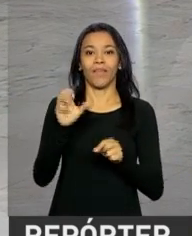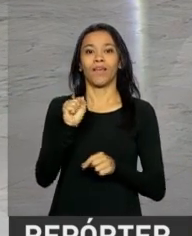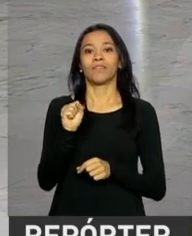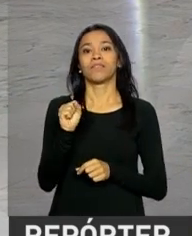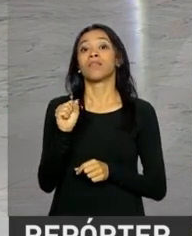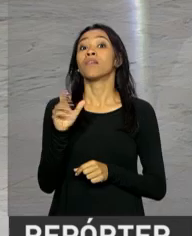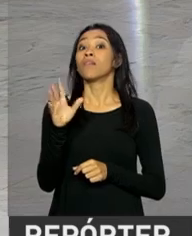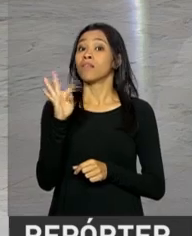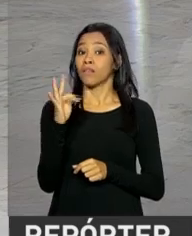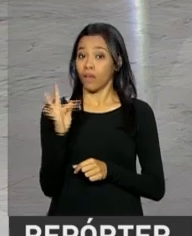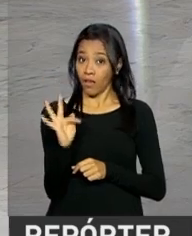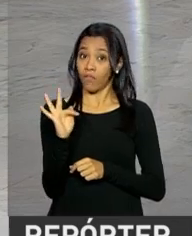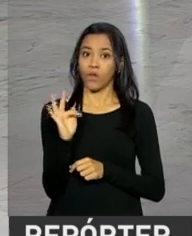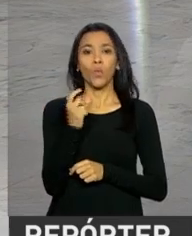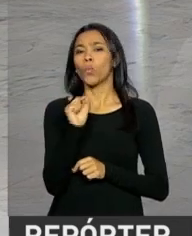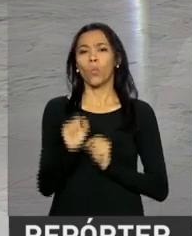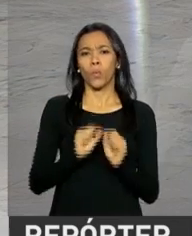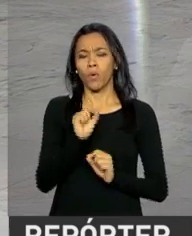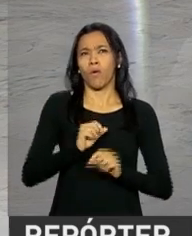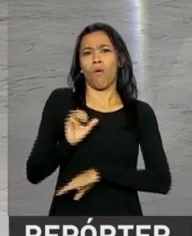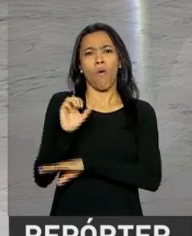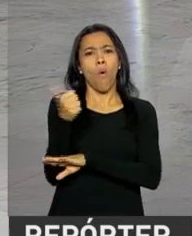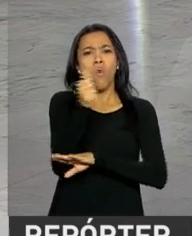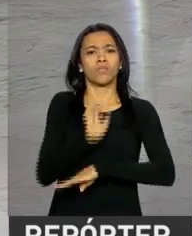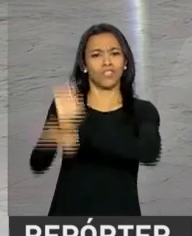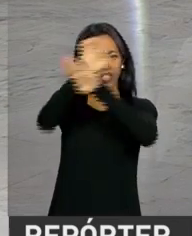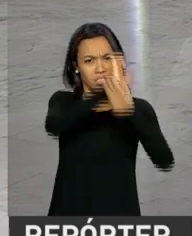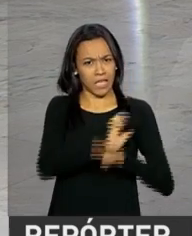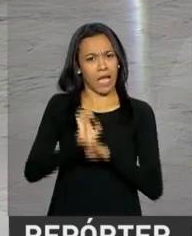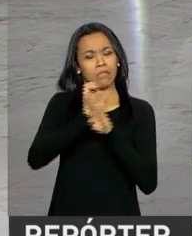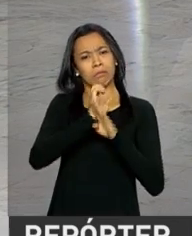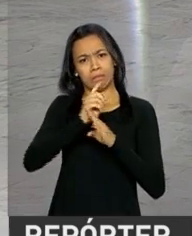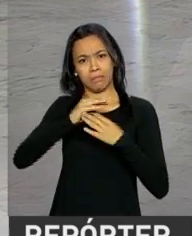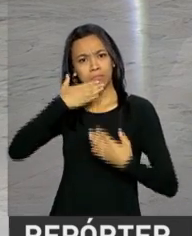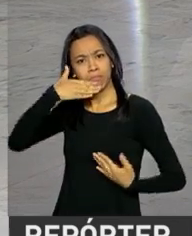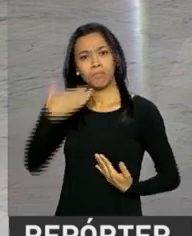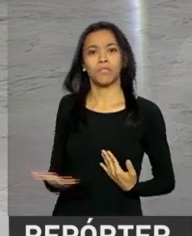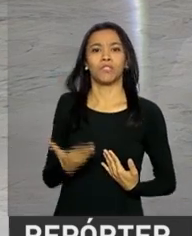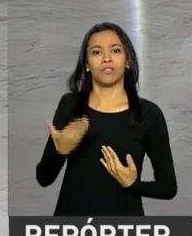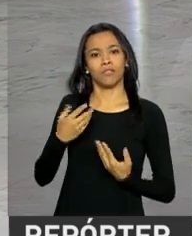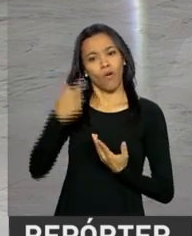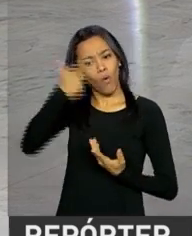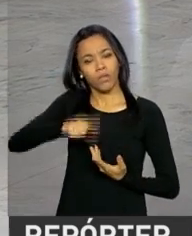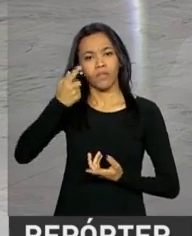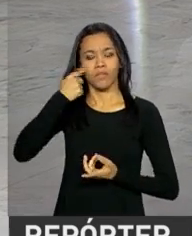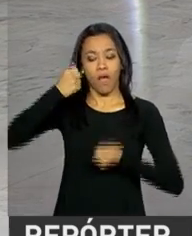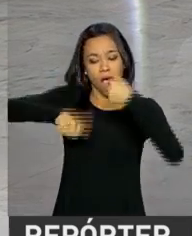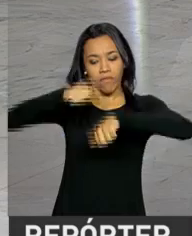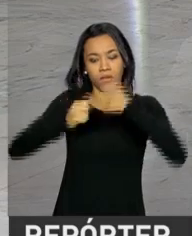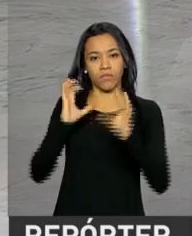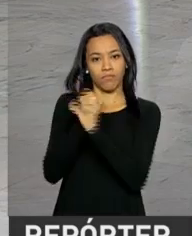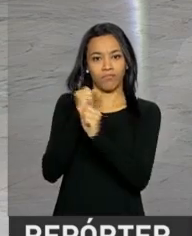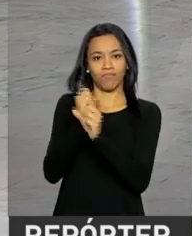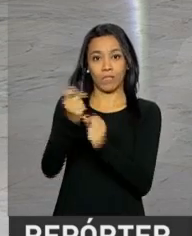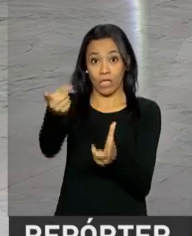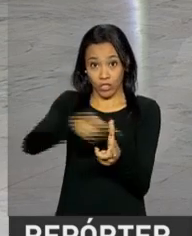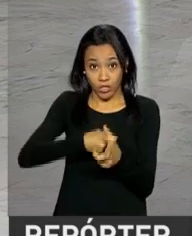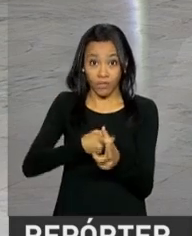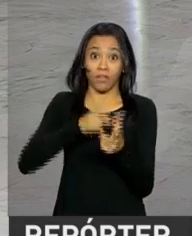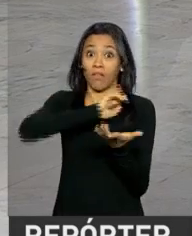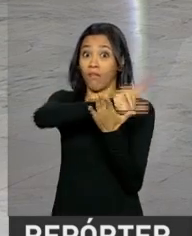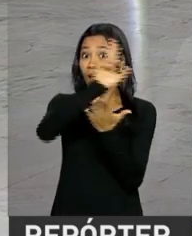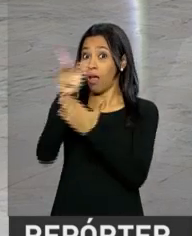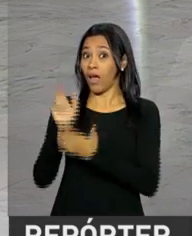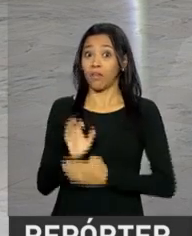que 11 estados entraram com pedidos para que suas dívidas sejam revistas. Desde o início do ano, vários estados entraram